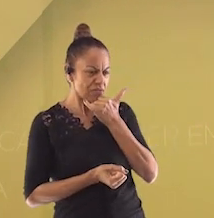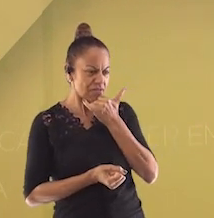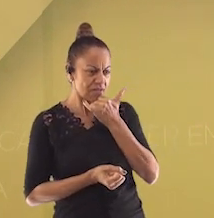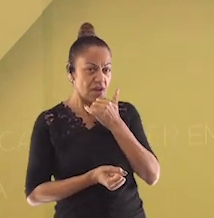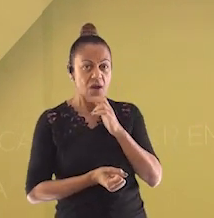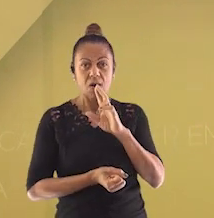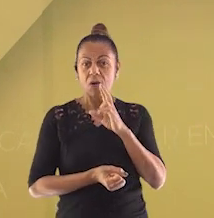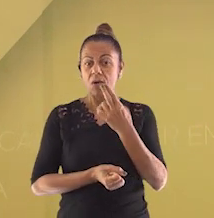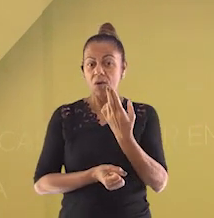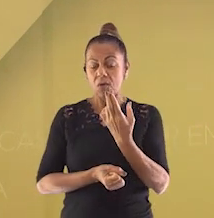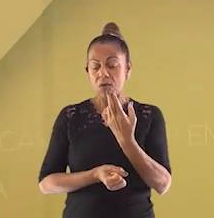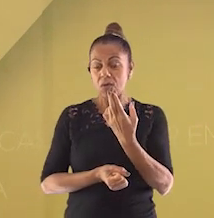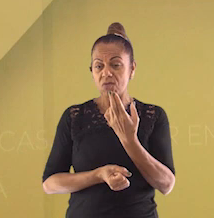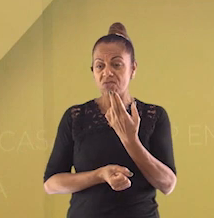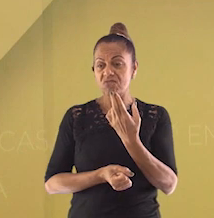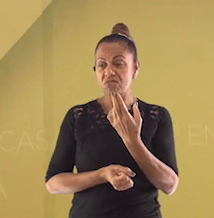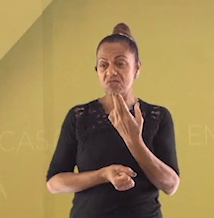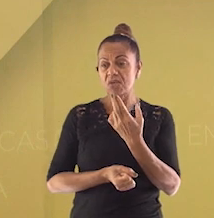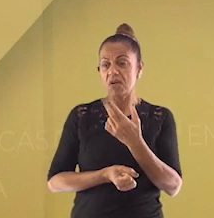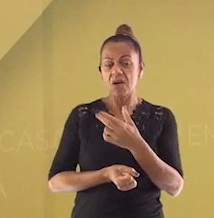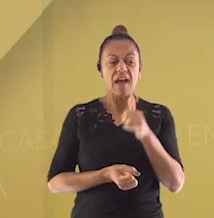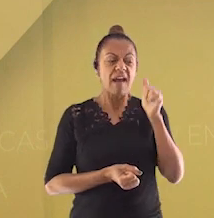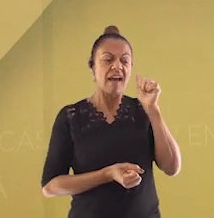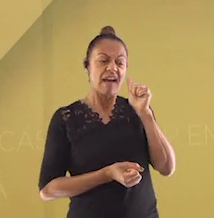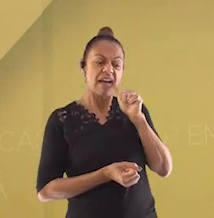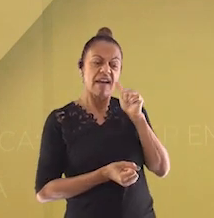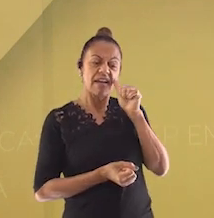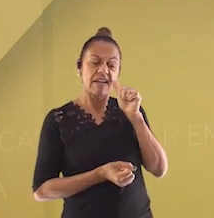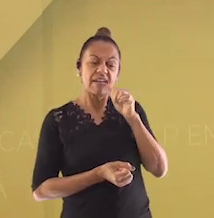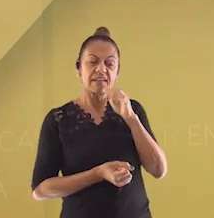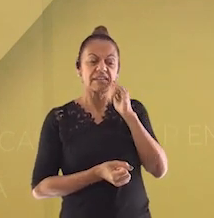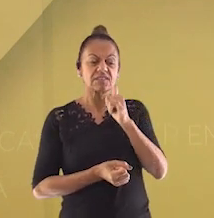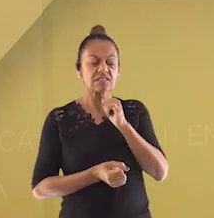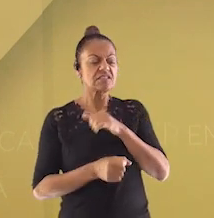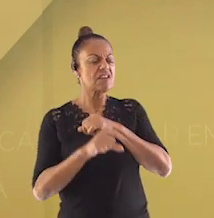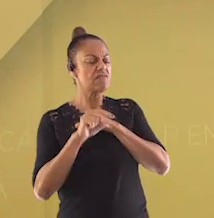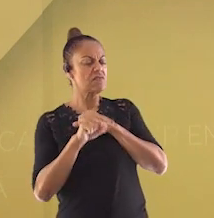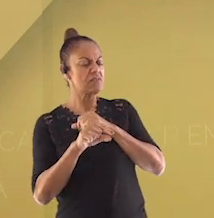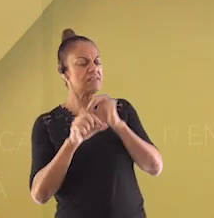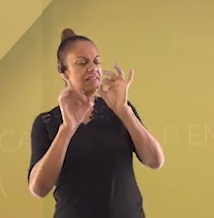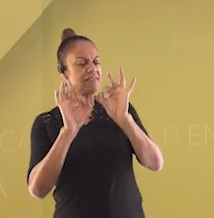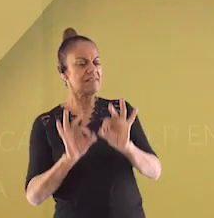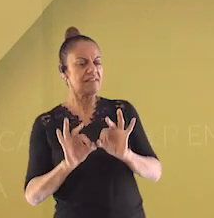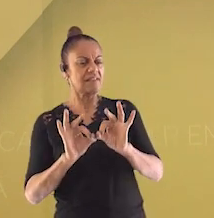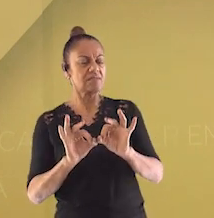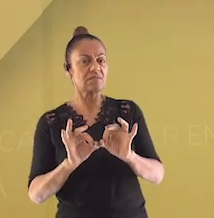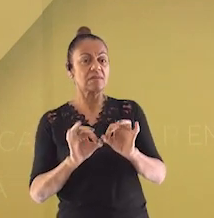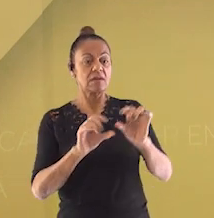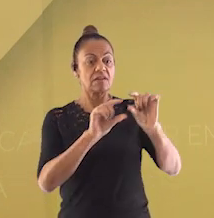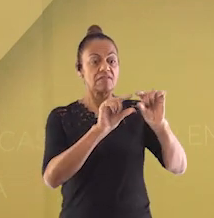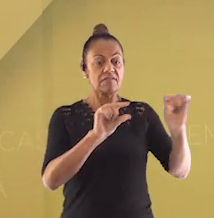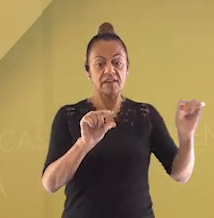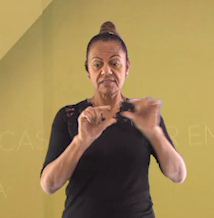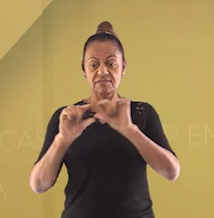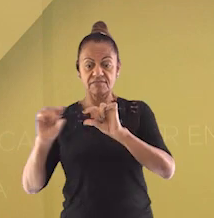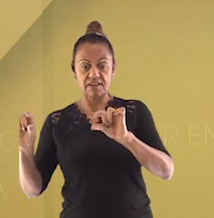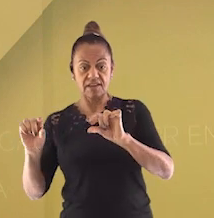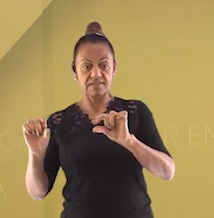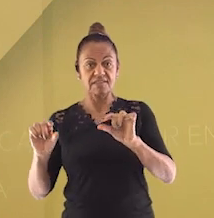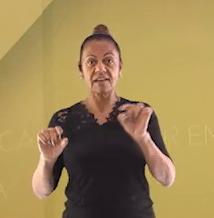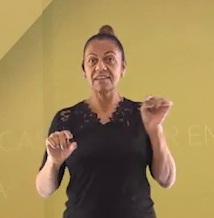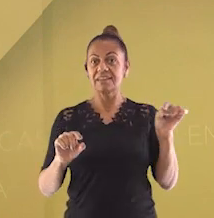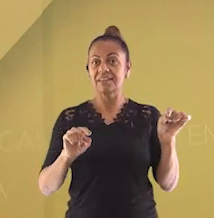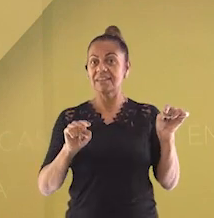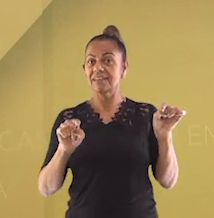ela aceitou seu pedido de desculpas ou percebe Heroes write ela disse que ele estava